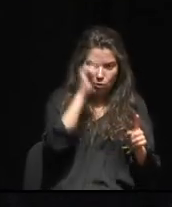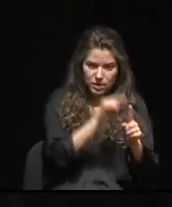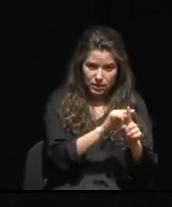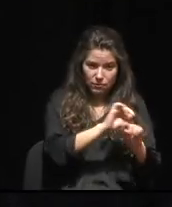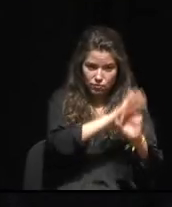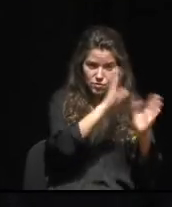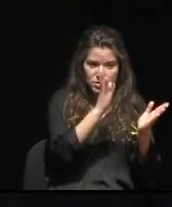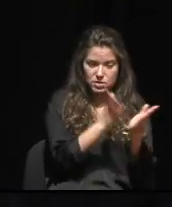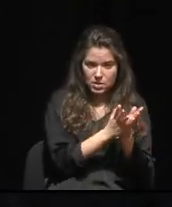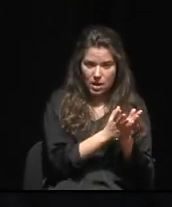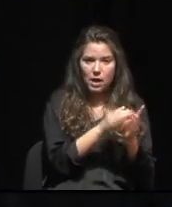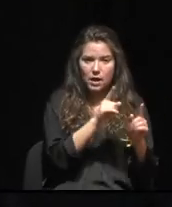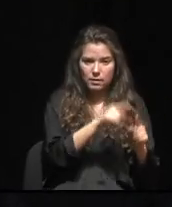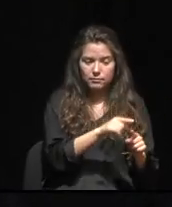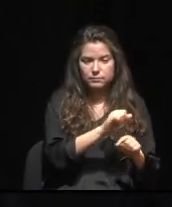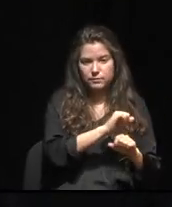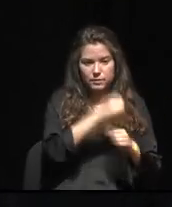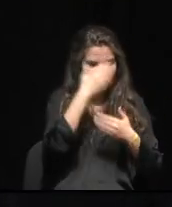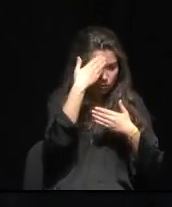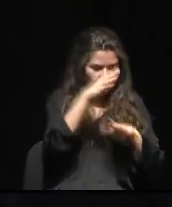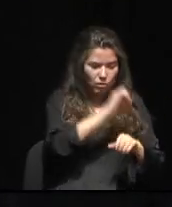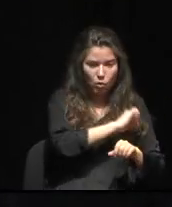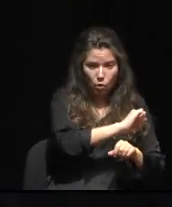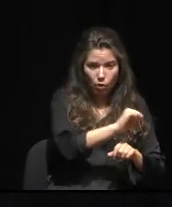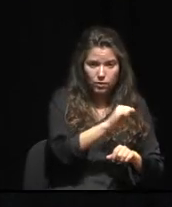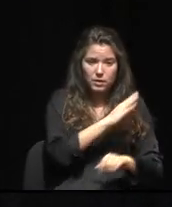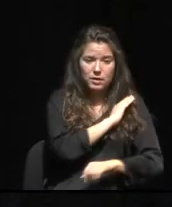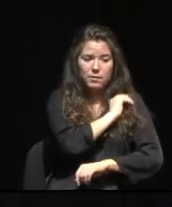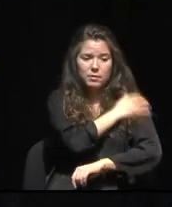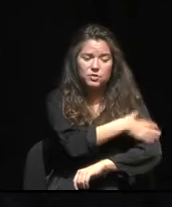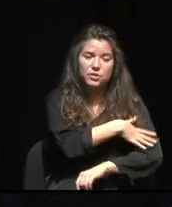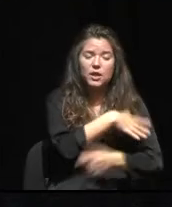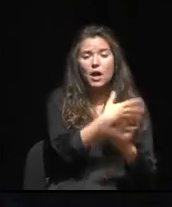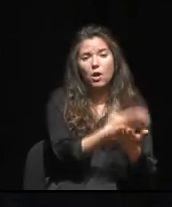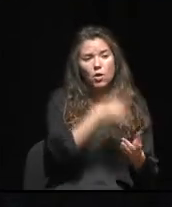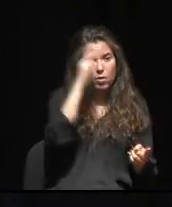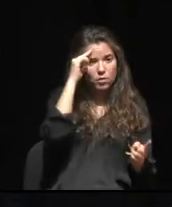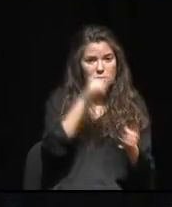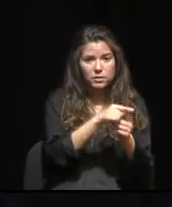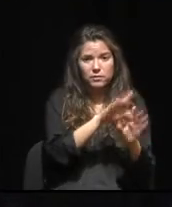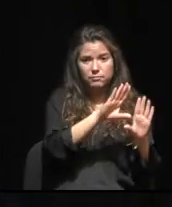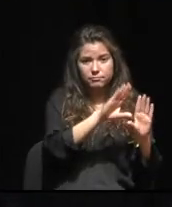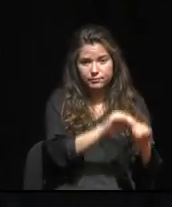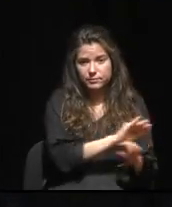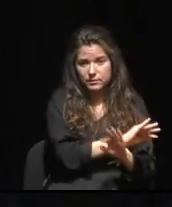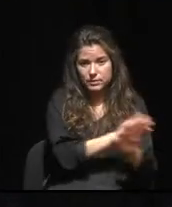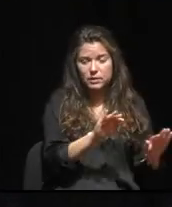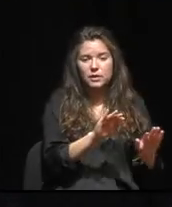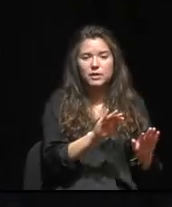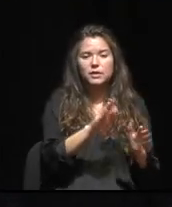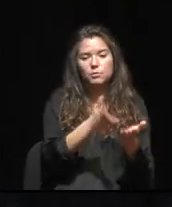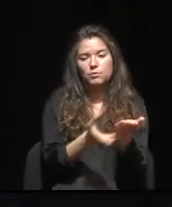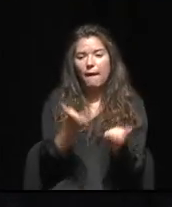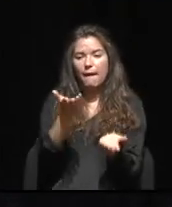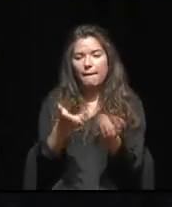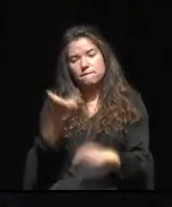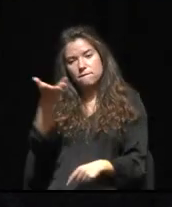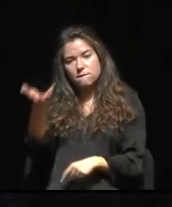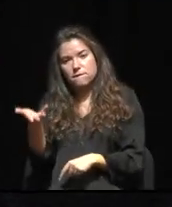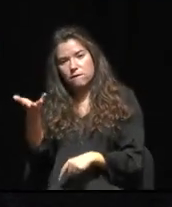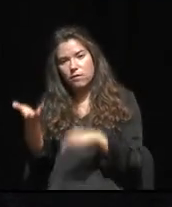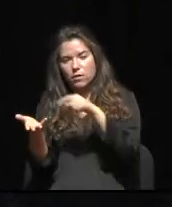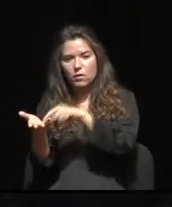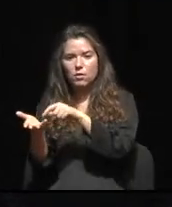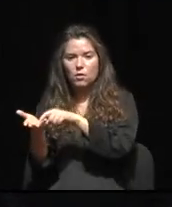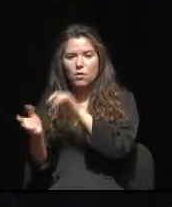Gênese era o combate a forças democráticas dentro da Palestina serviu esse objetivo agora já não serve e põe-se nos pratos da balança